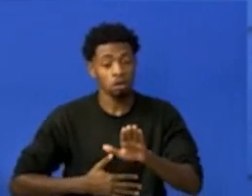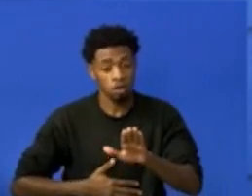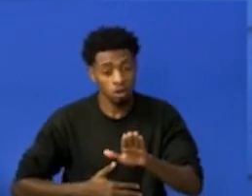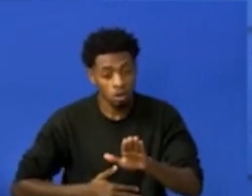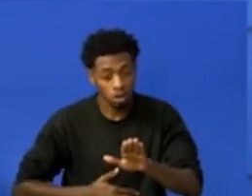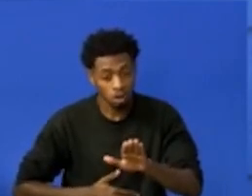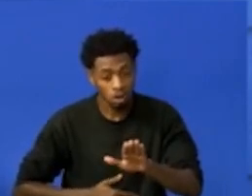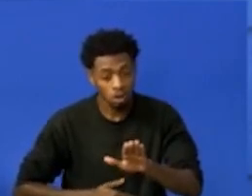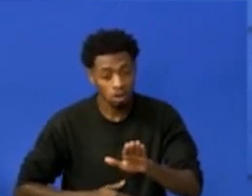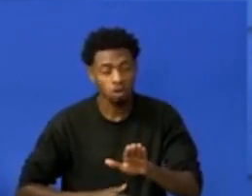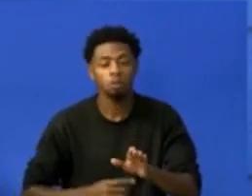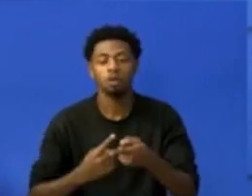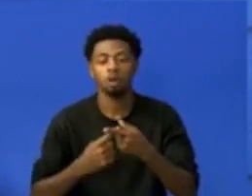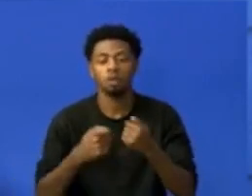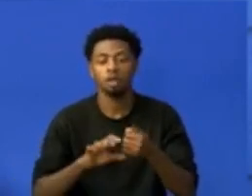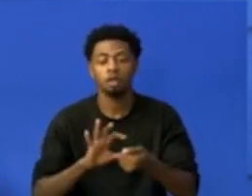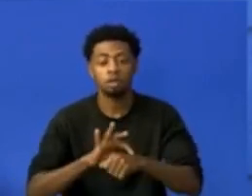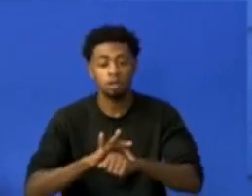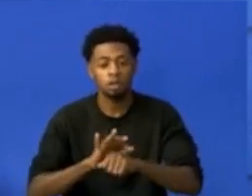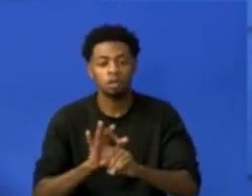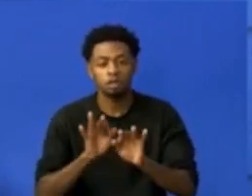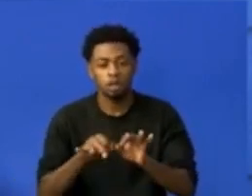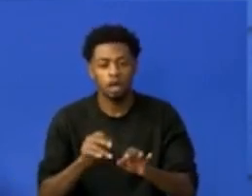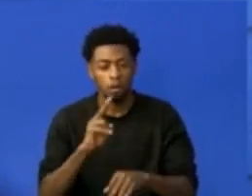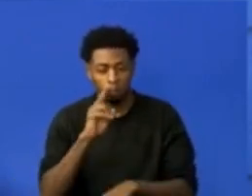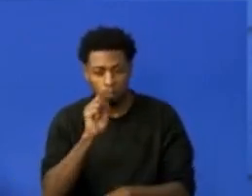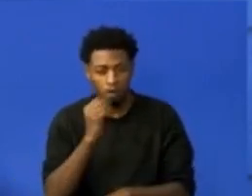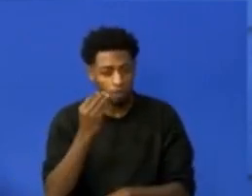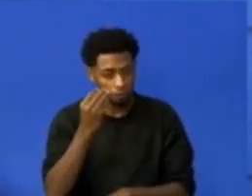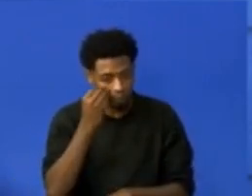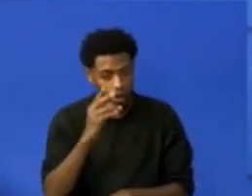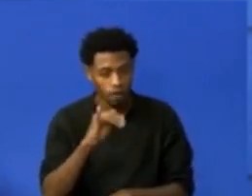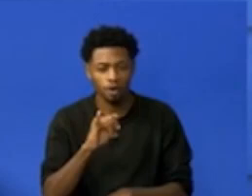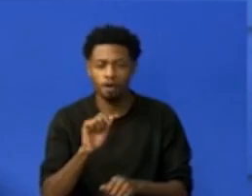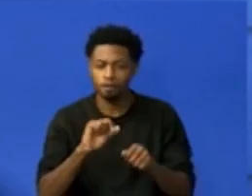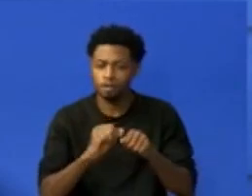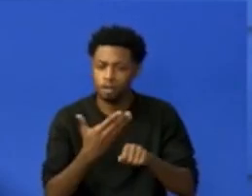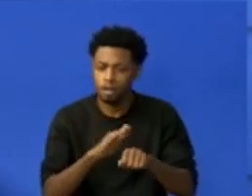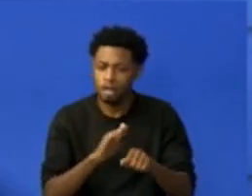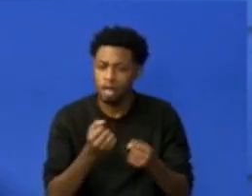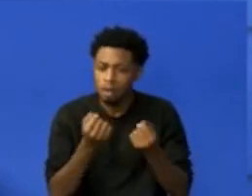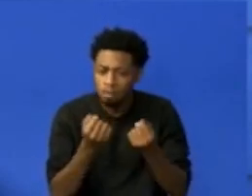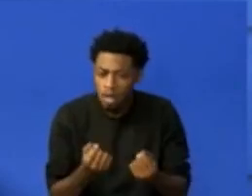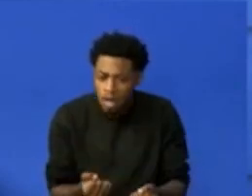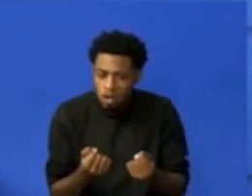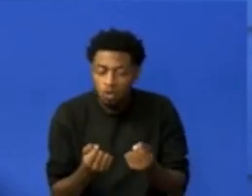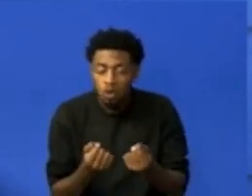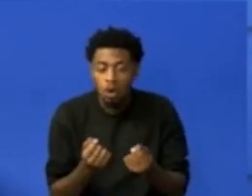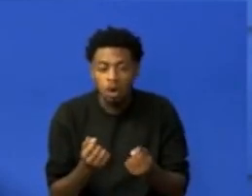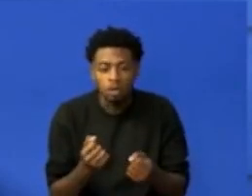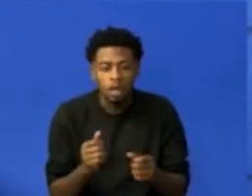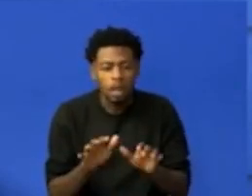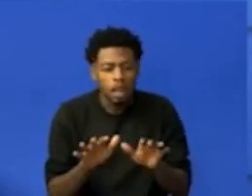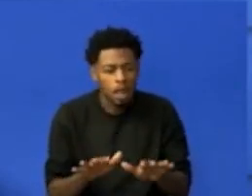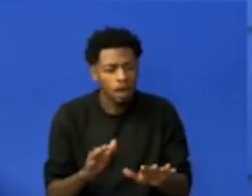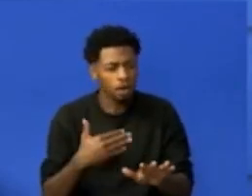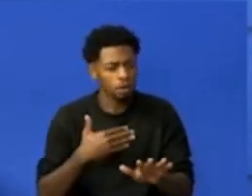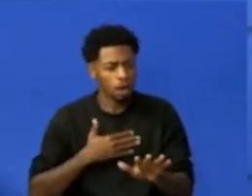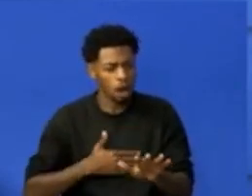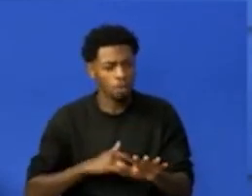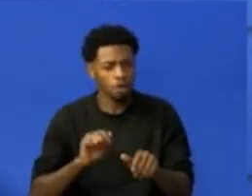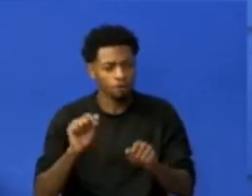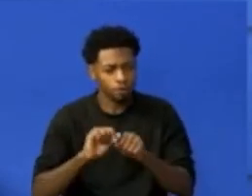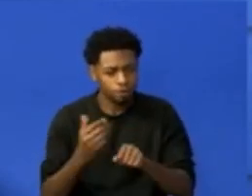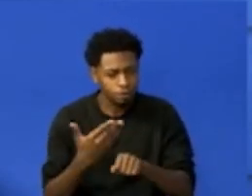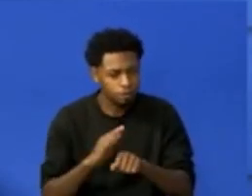ao treinamento de força. Você continua trabalhando com cargas, com essa força, o desenvolvimento da